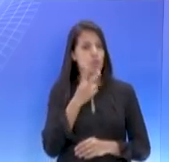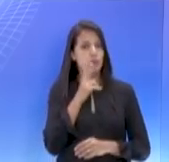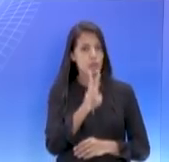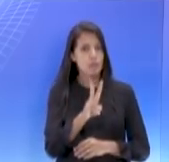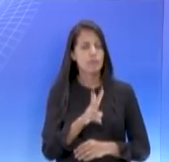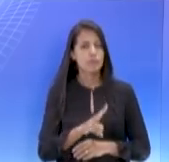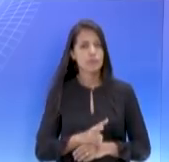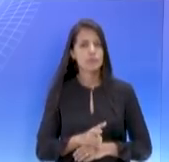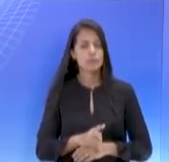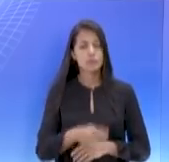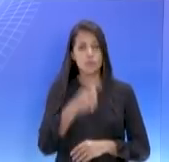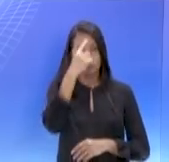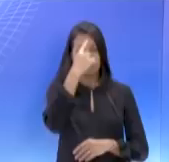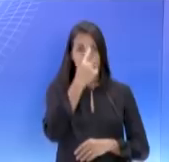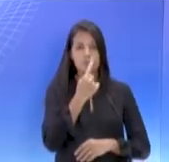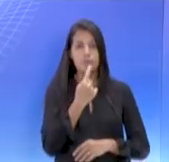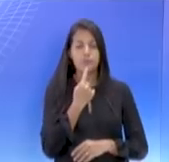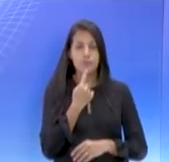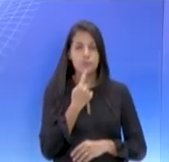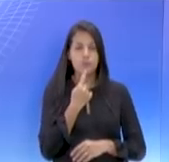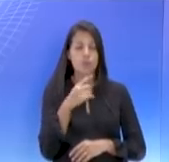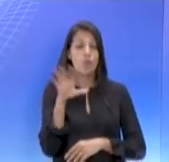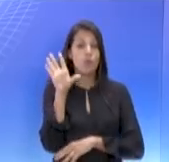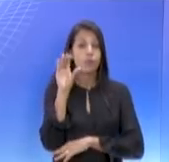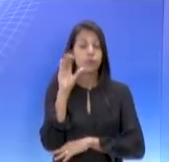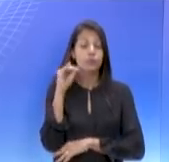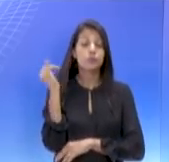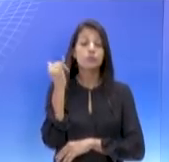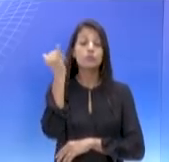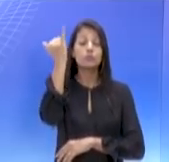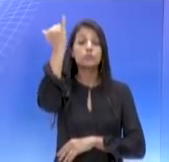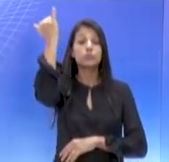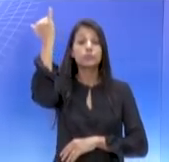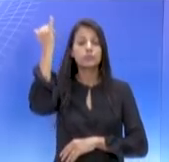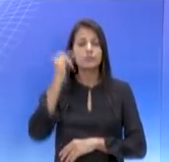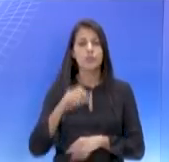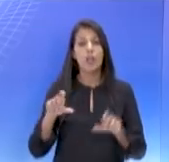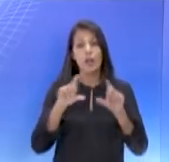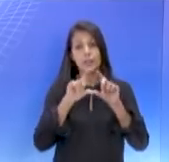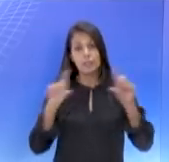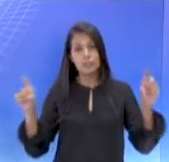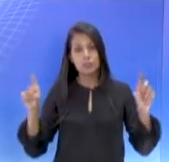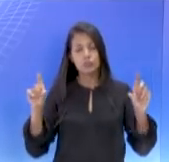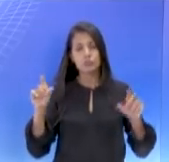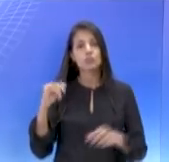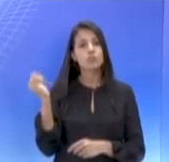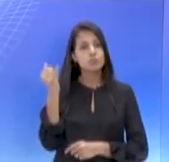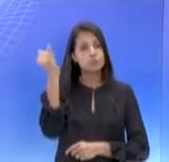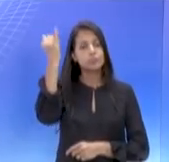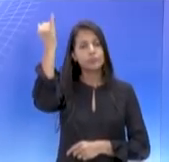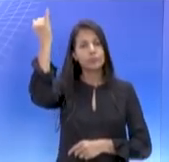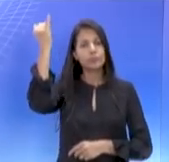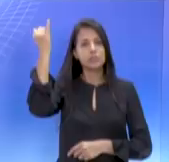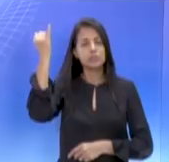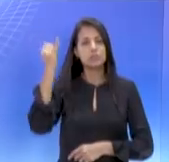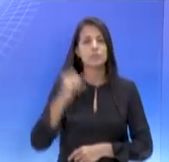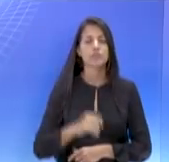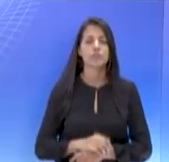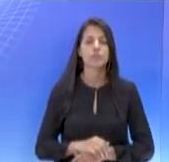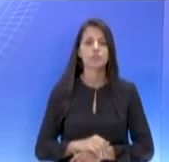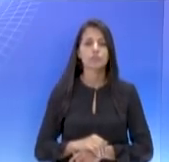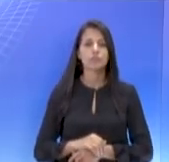Primeiro, nós já observamos que a figura é muito importante, a figura que a gente começou a analisar, que seria o enunciado.